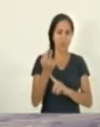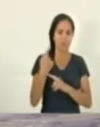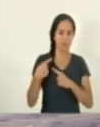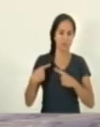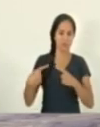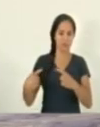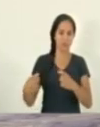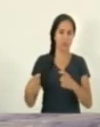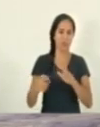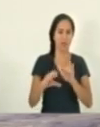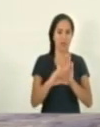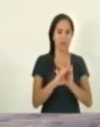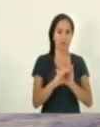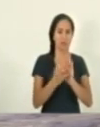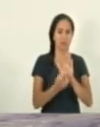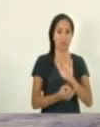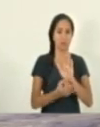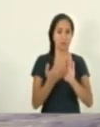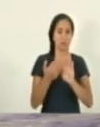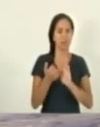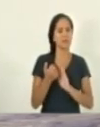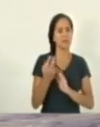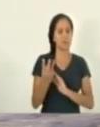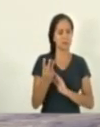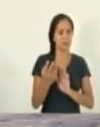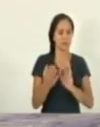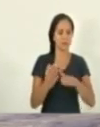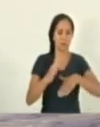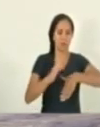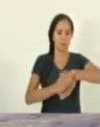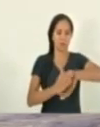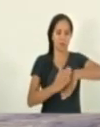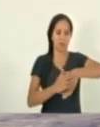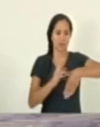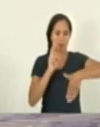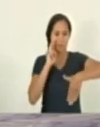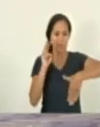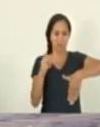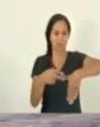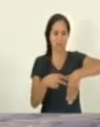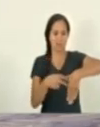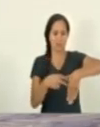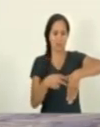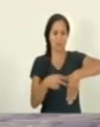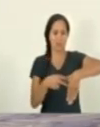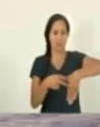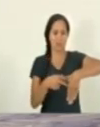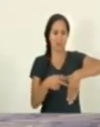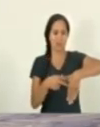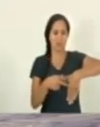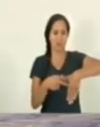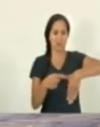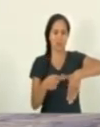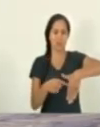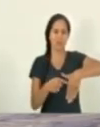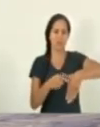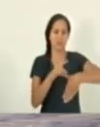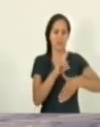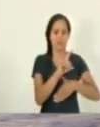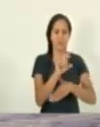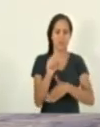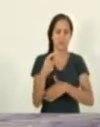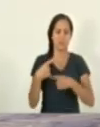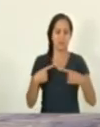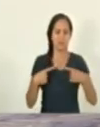capítulos, e que aqui, logo na capa do livro aqui, derrotar o inimigo em 100 batalhas não